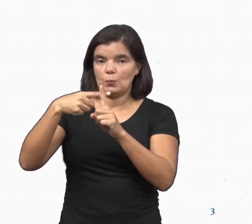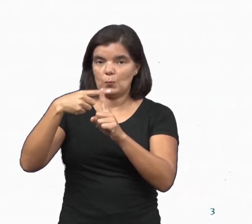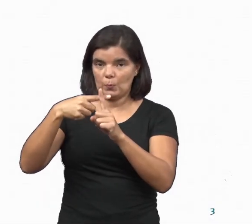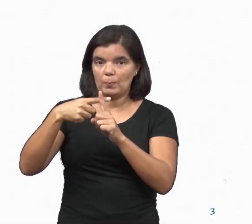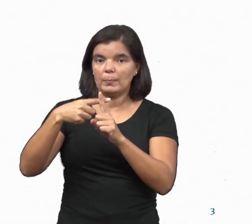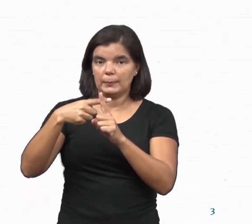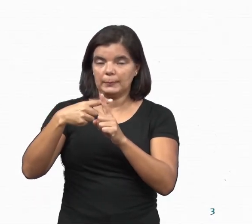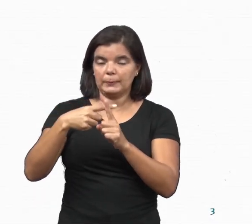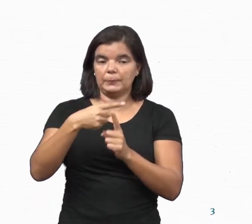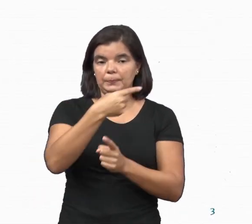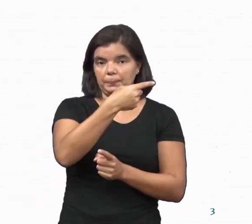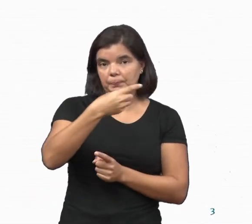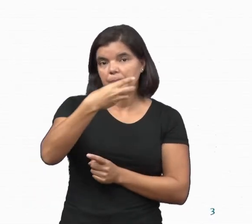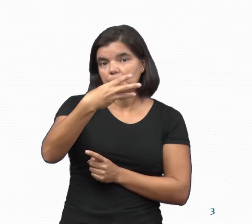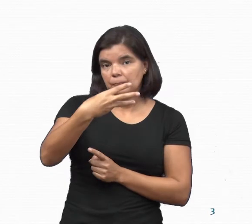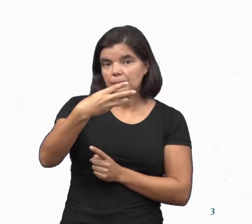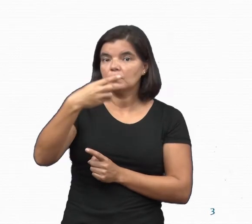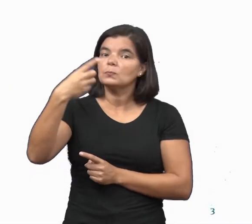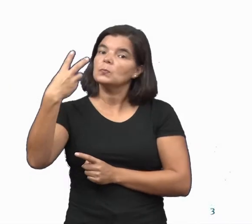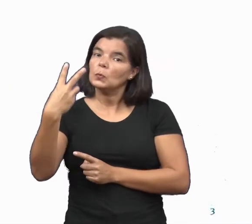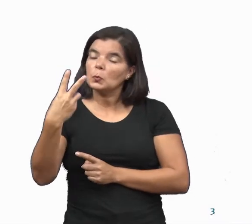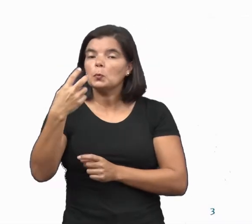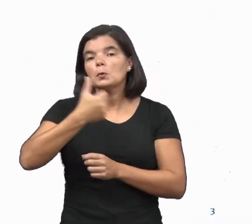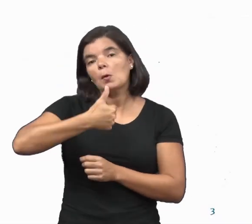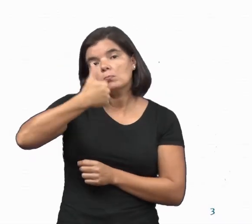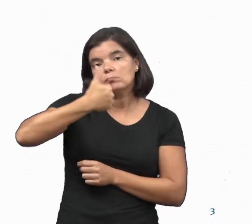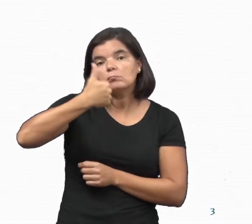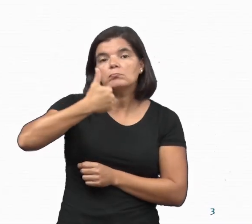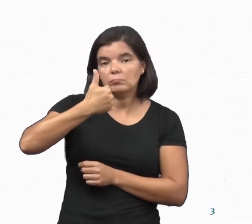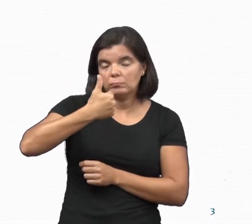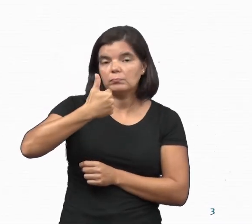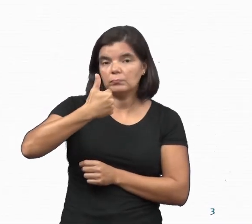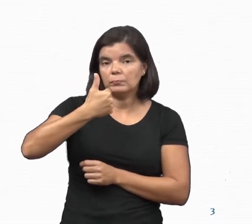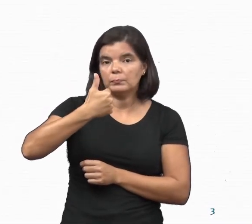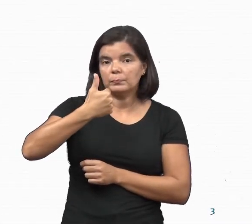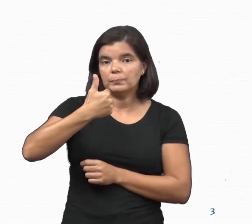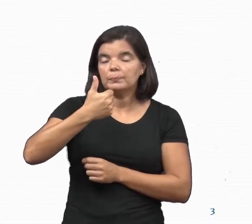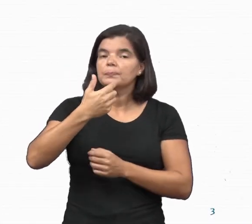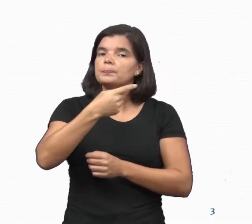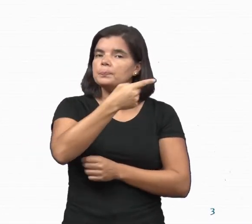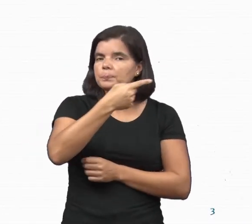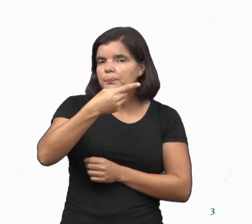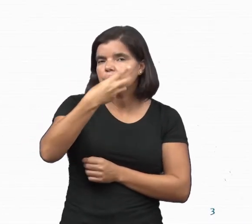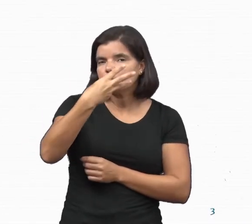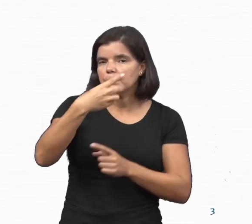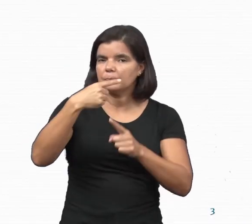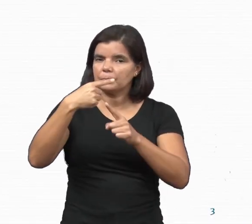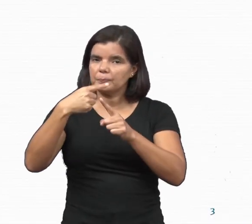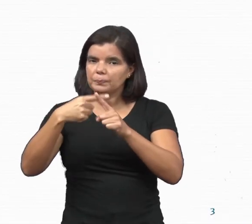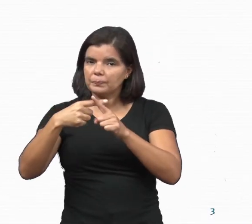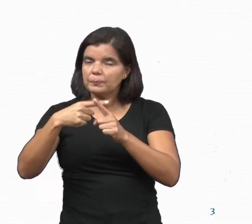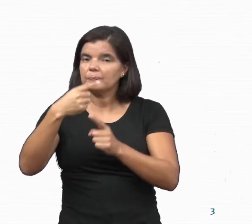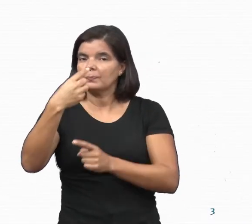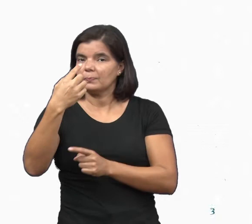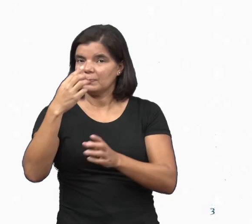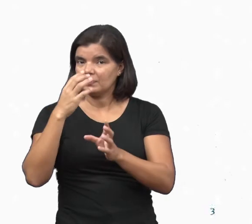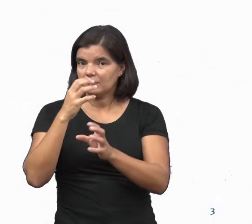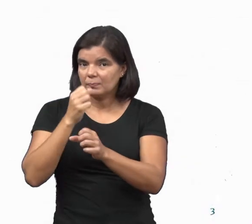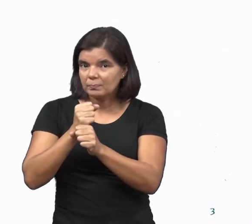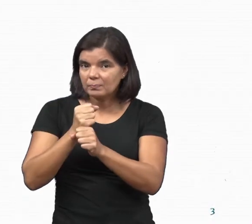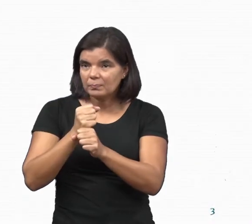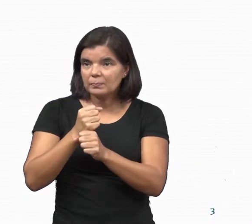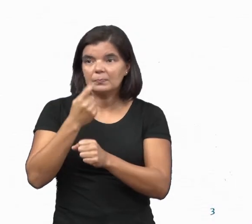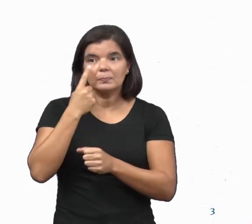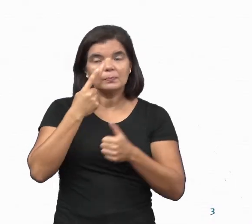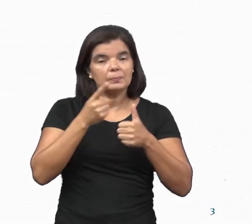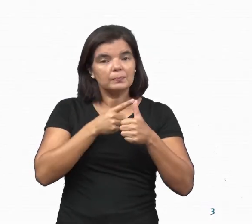Menos, o 3 tem o menos e o 2 não aparece sinal nenhum, então eu sei que é um mais. Menos vezes mais é a primeira linha da nossa